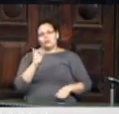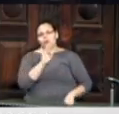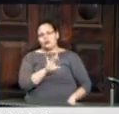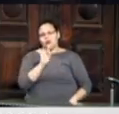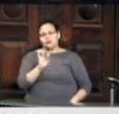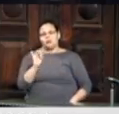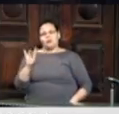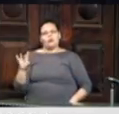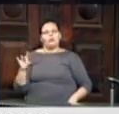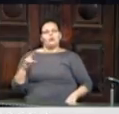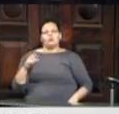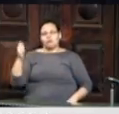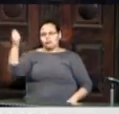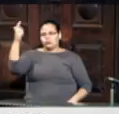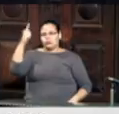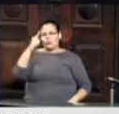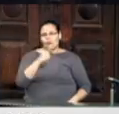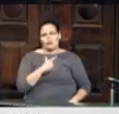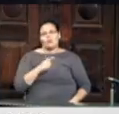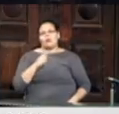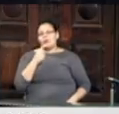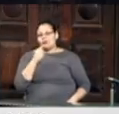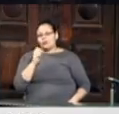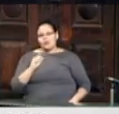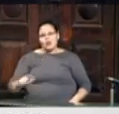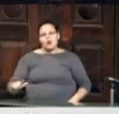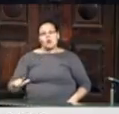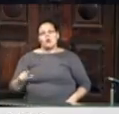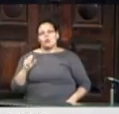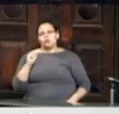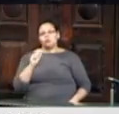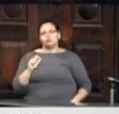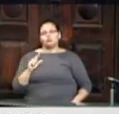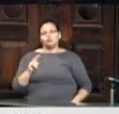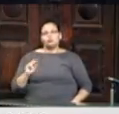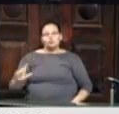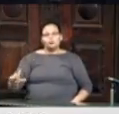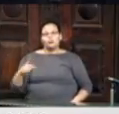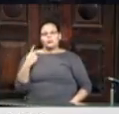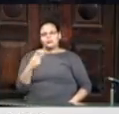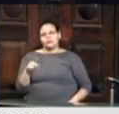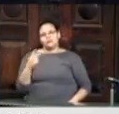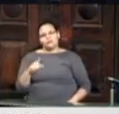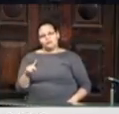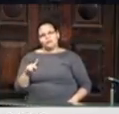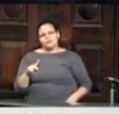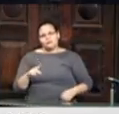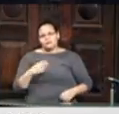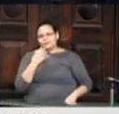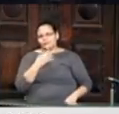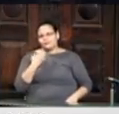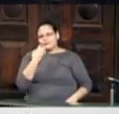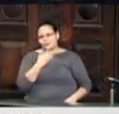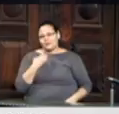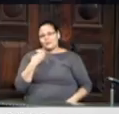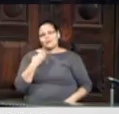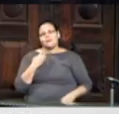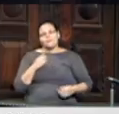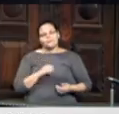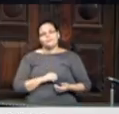um, sol, sal, sul, da tua bossa sempre